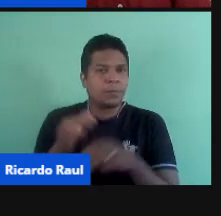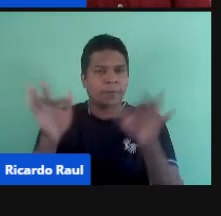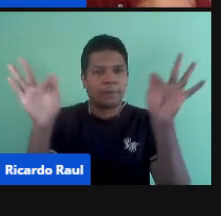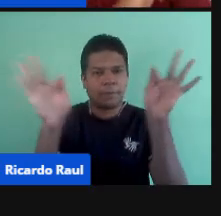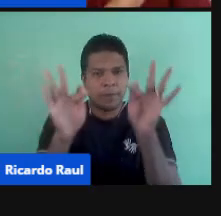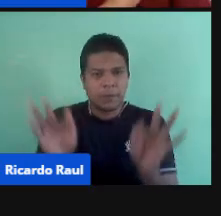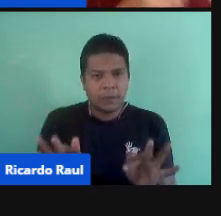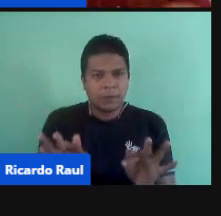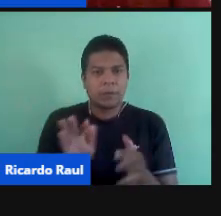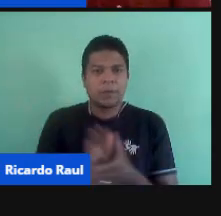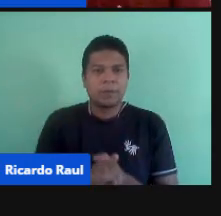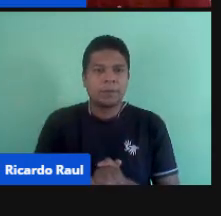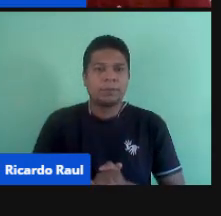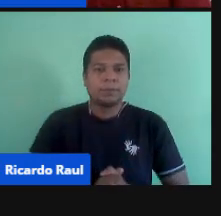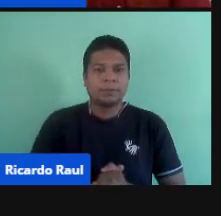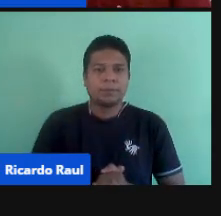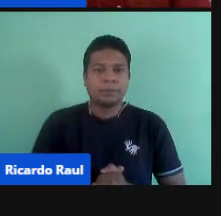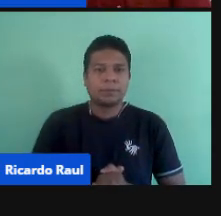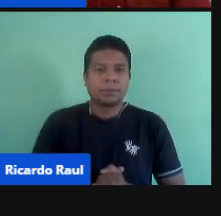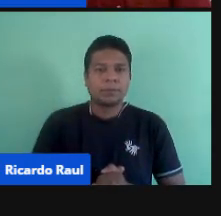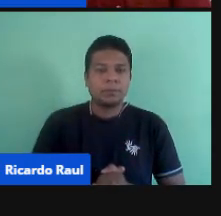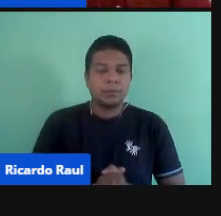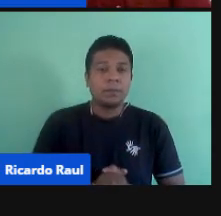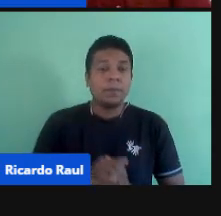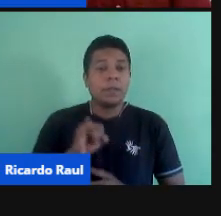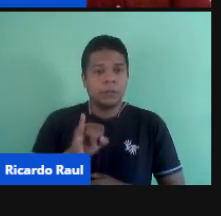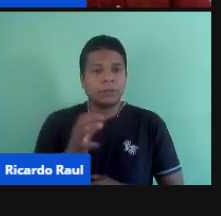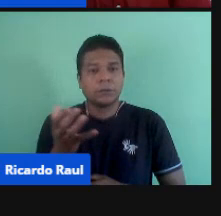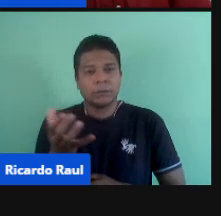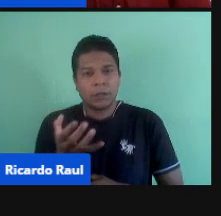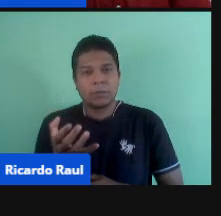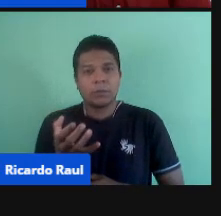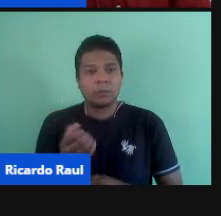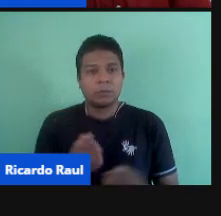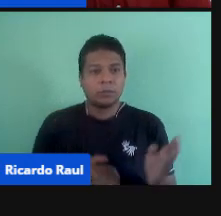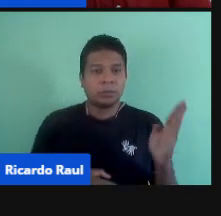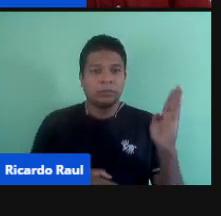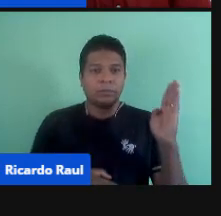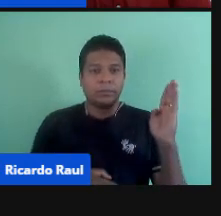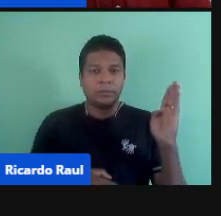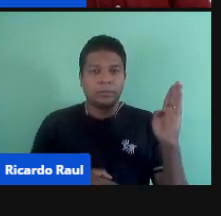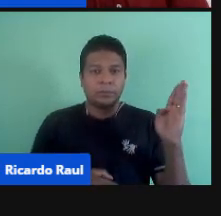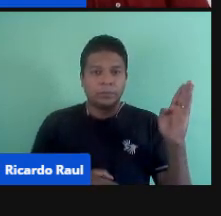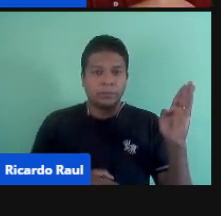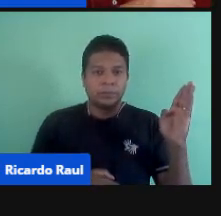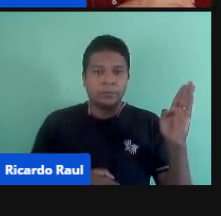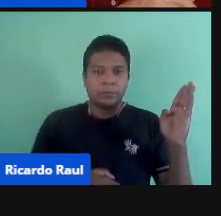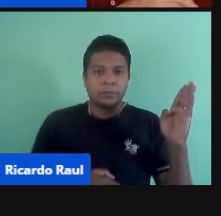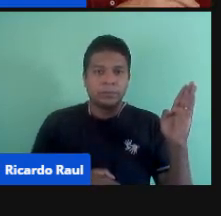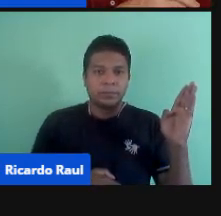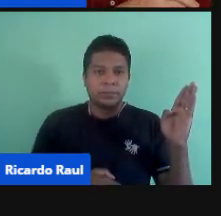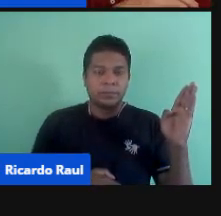aí, no próximo slide, tem o meu contato, se vocês quiserem aí me acionar